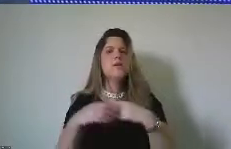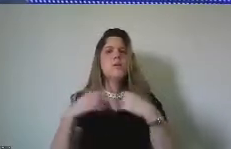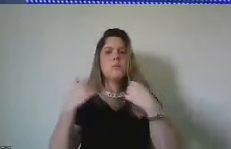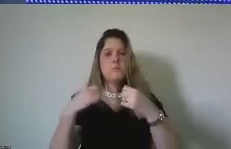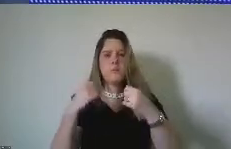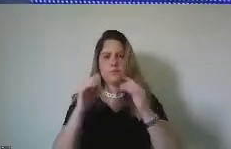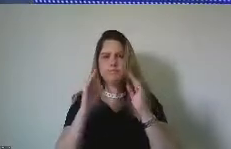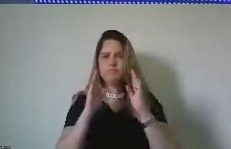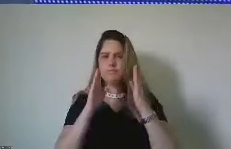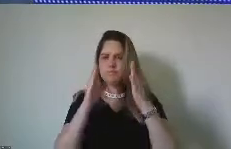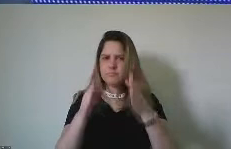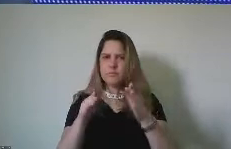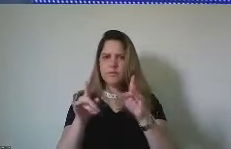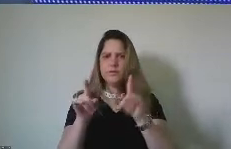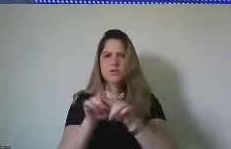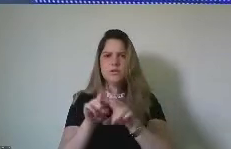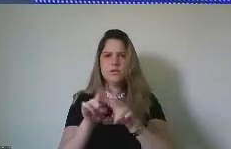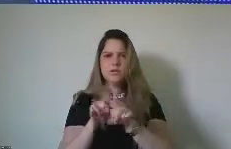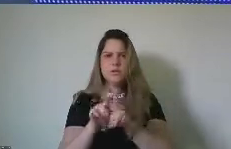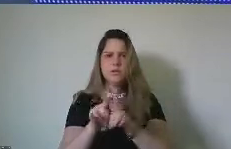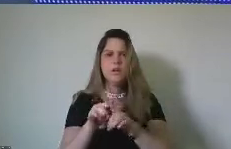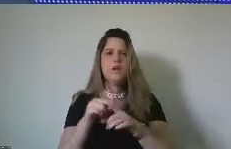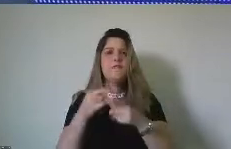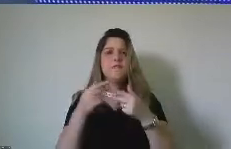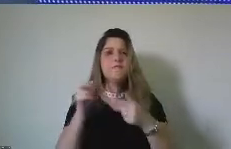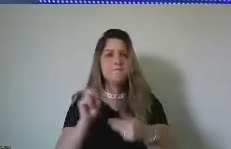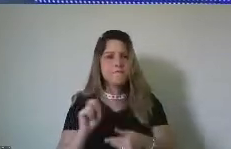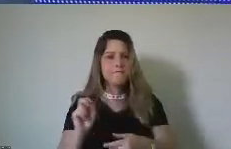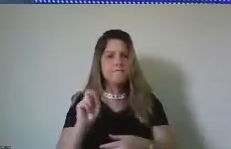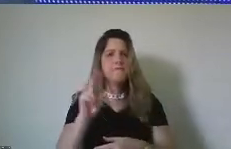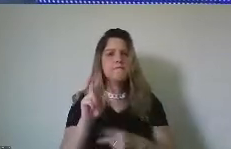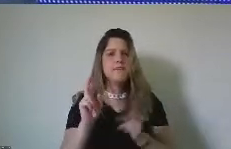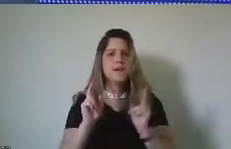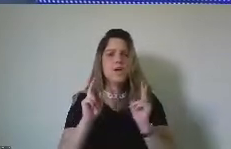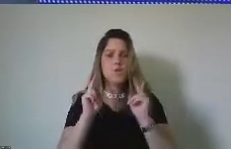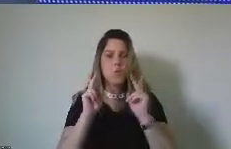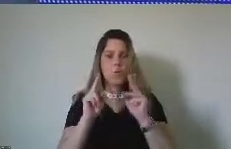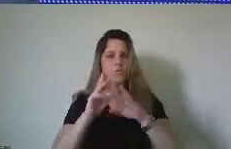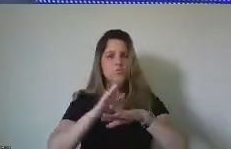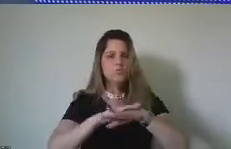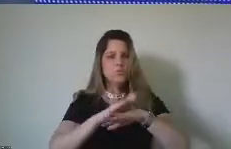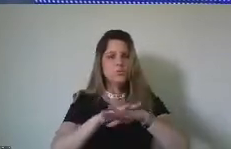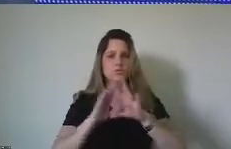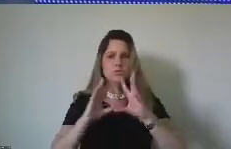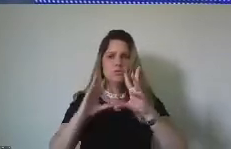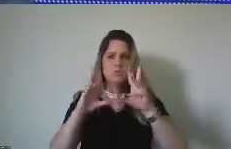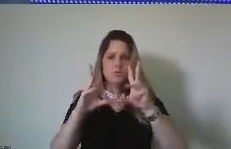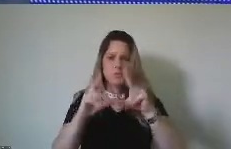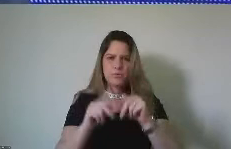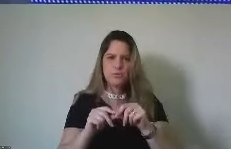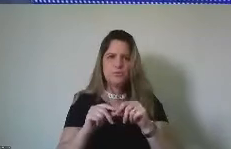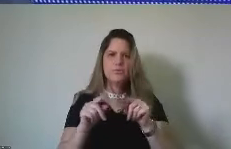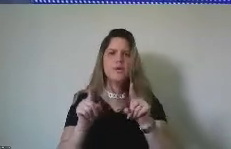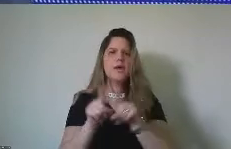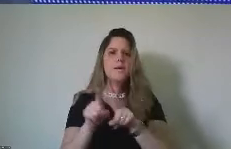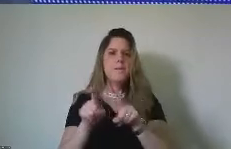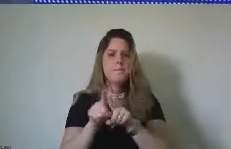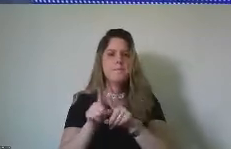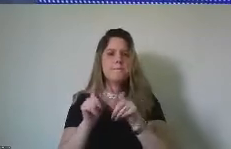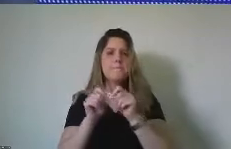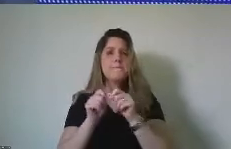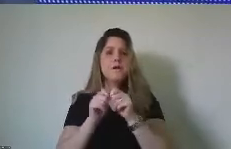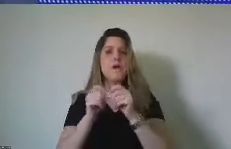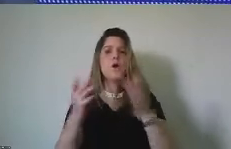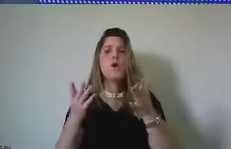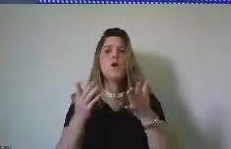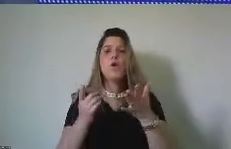do ministério você decide que esse valor de valor residual na época renovação não seria indenizado e que isso passaria Como por